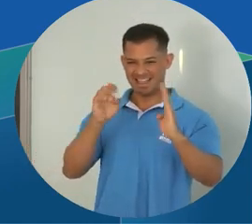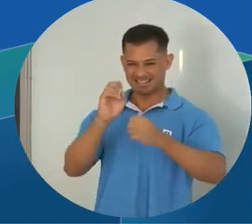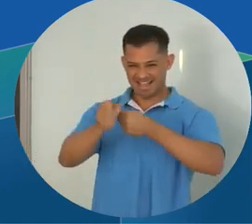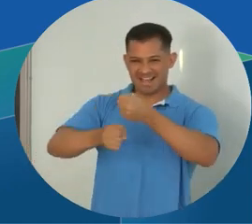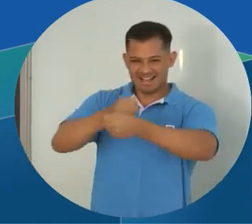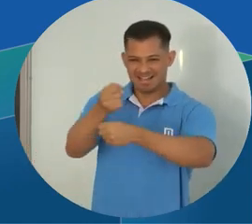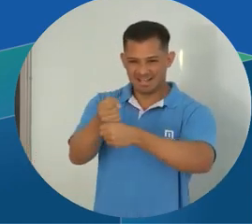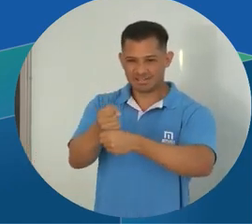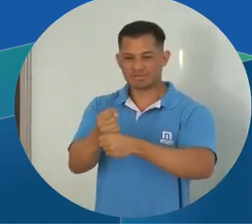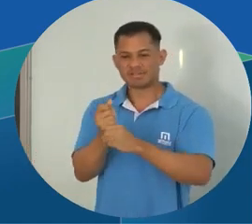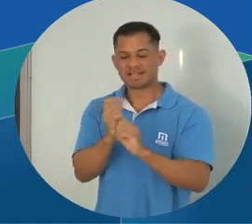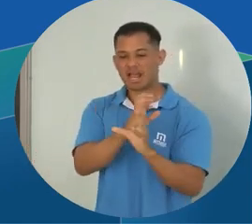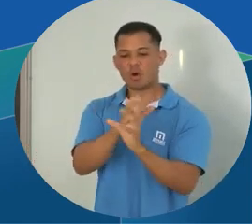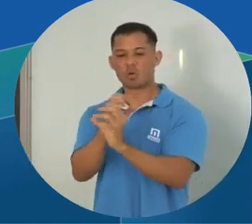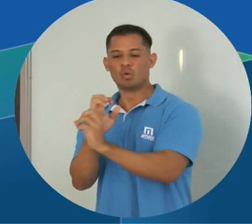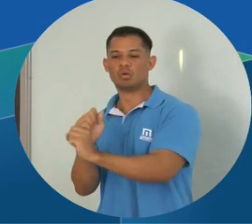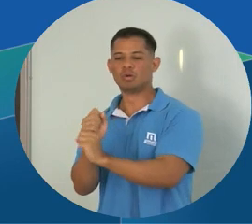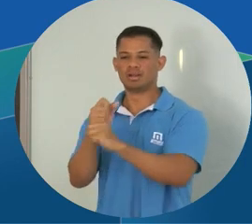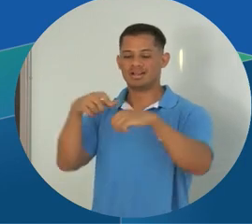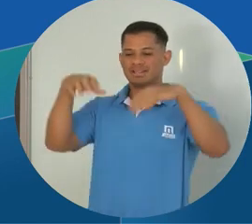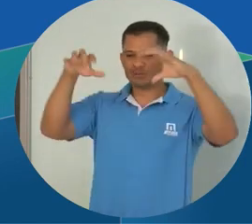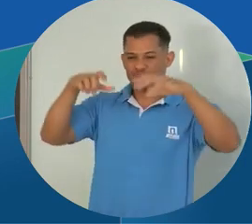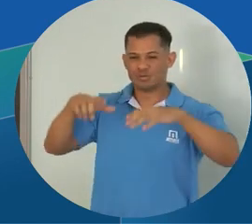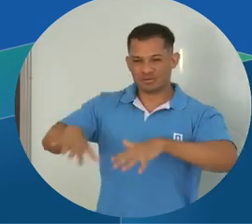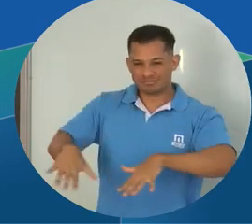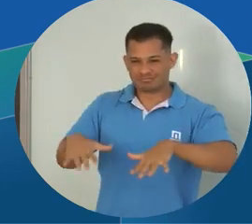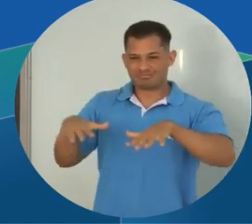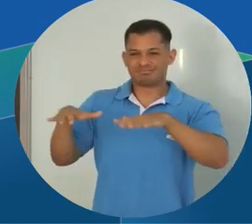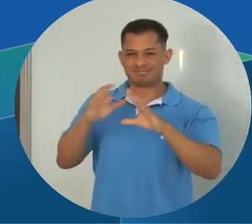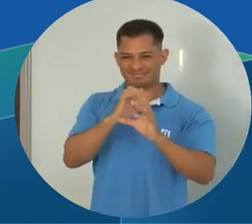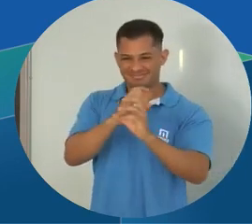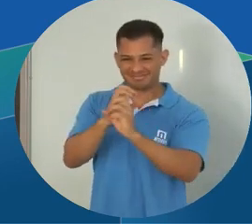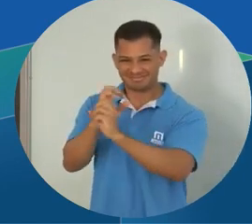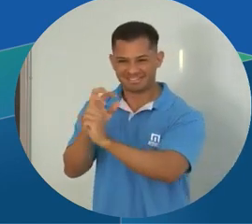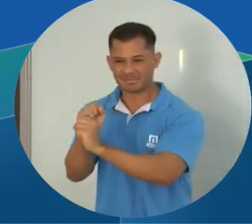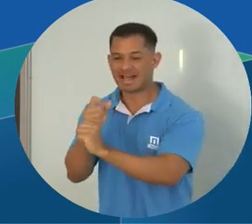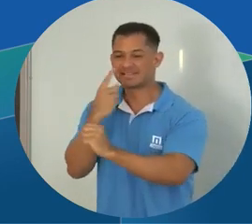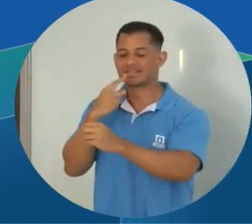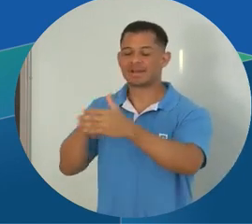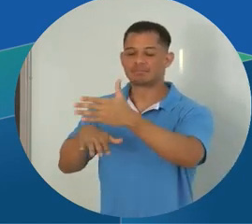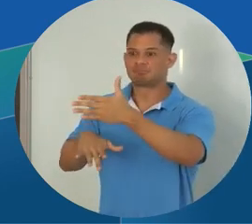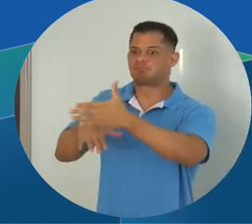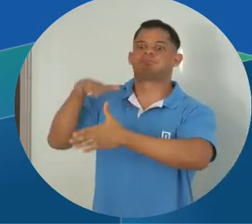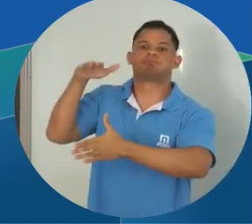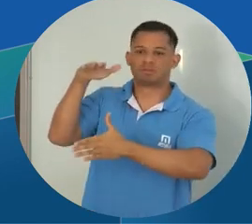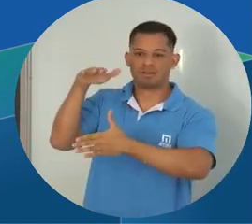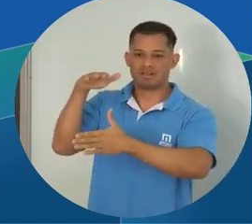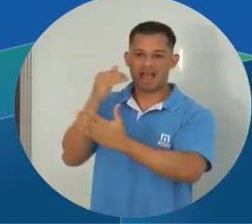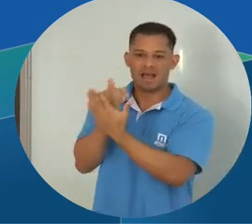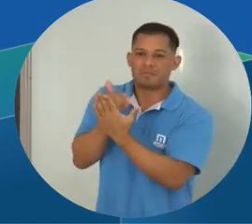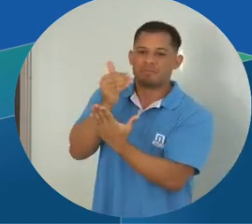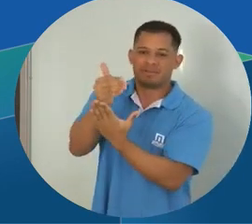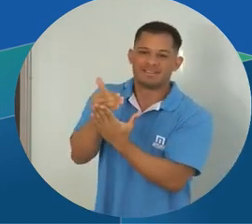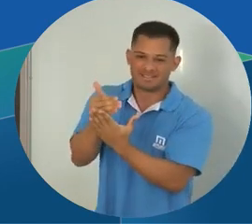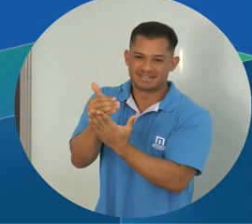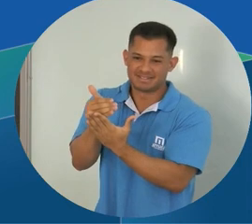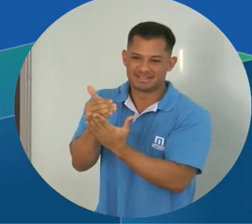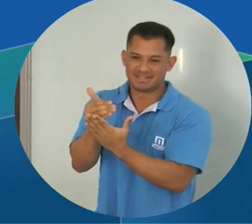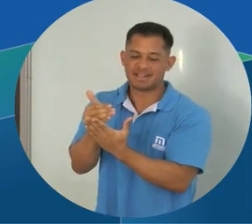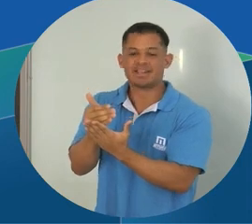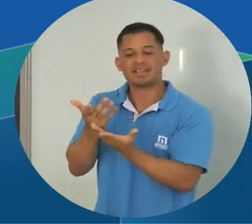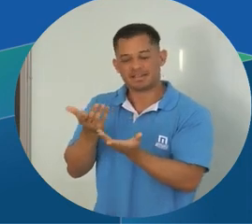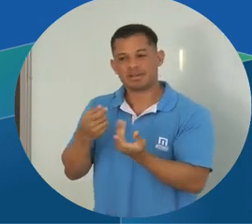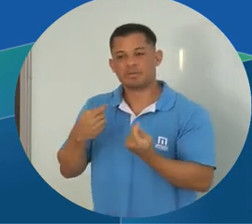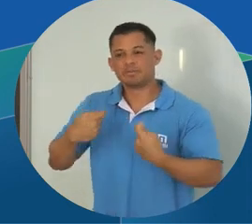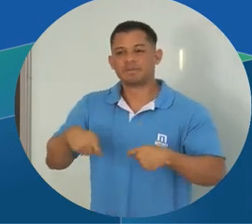de aporte de sedimentos não previstos. Os critérios Eletrobras pedem que seja considerado pelo menos um